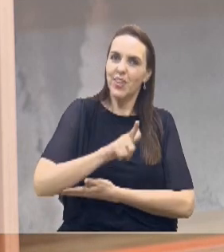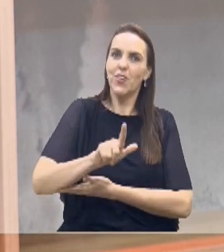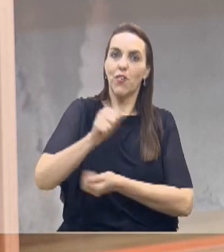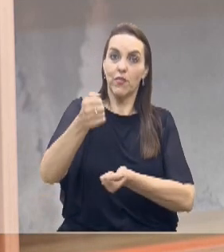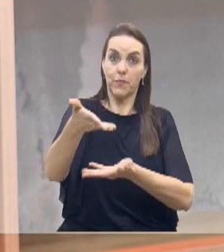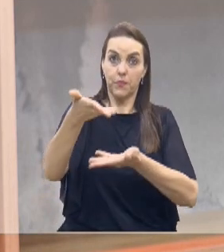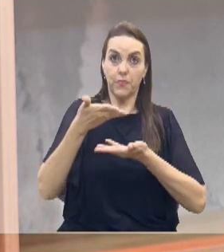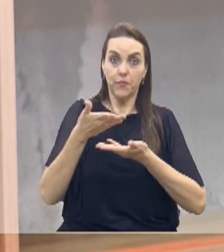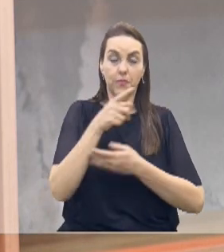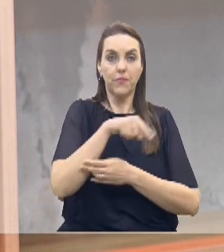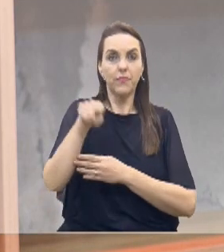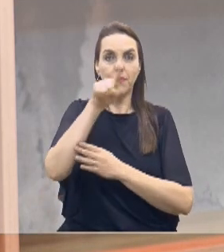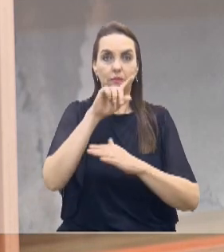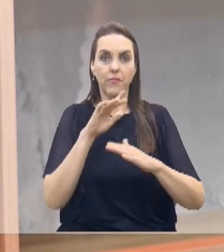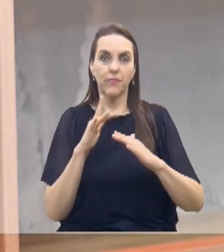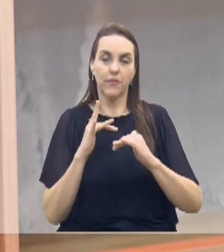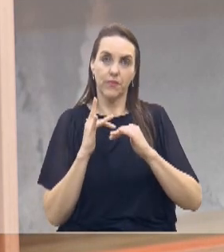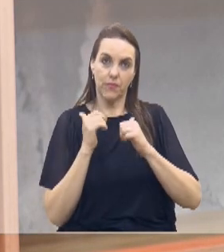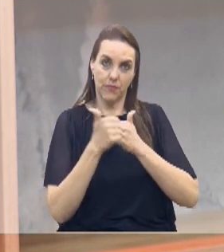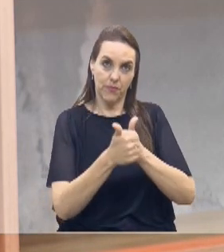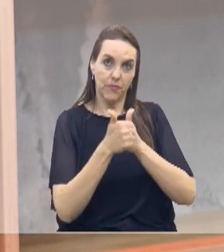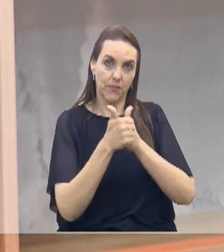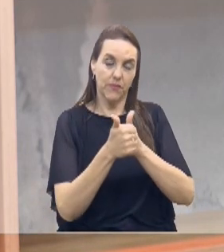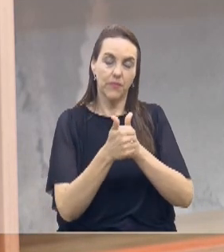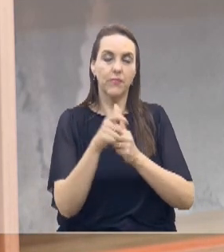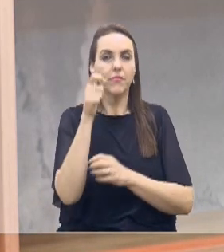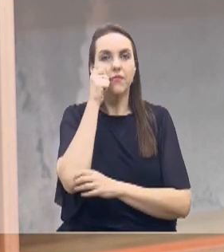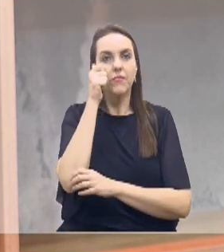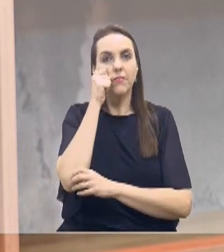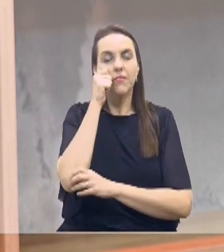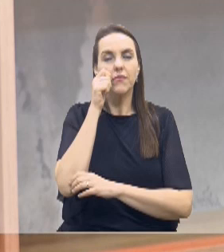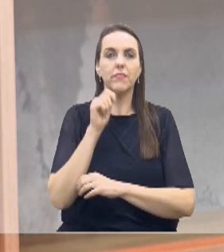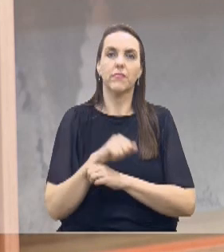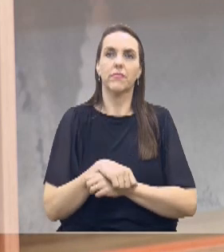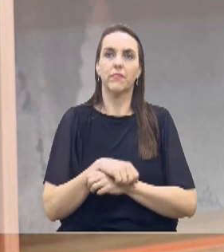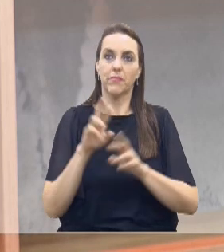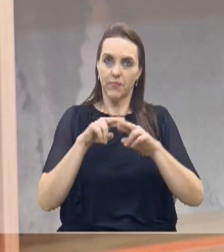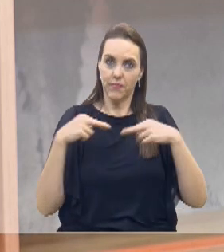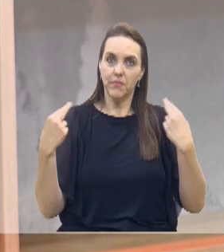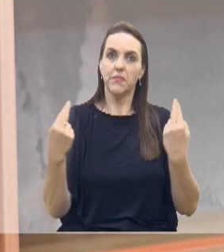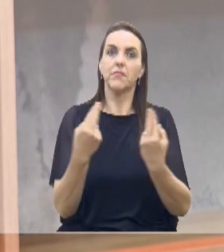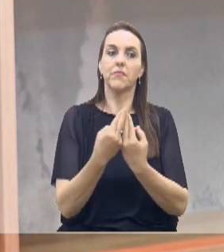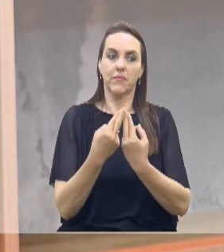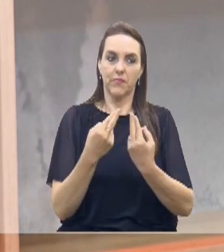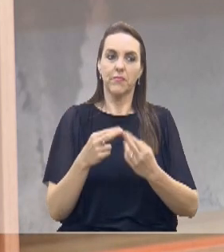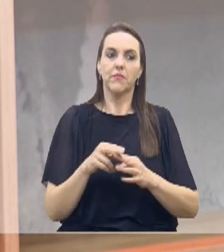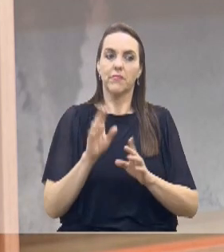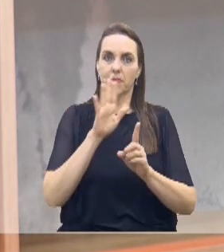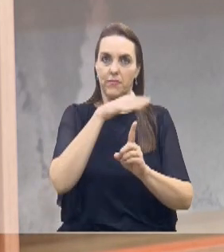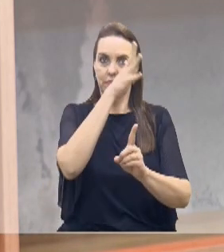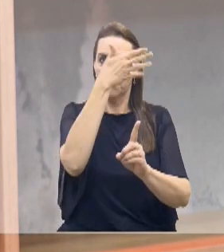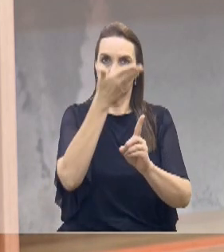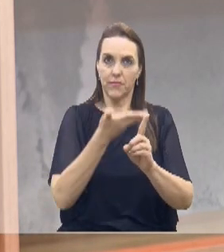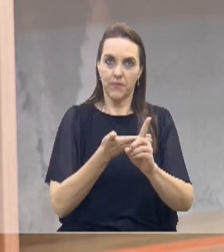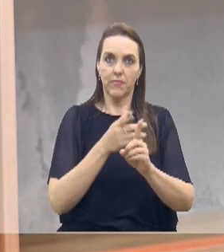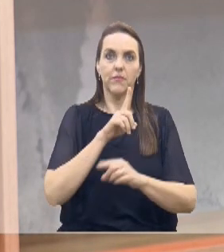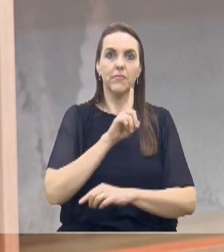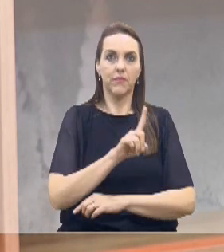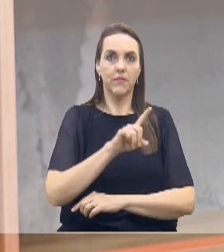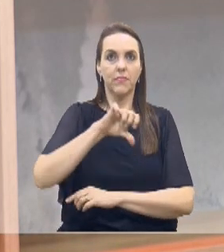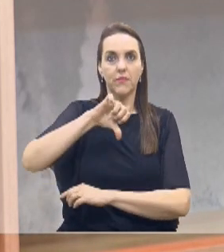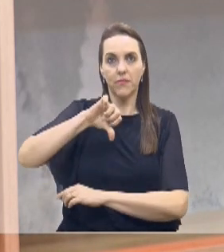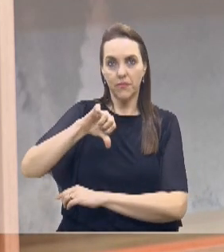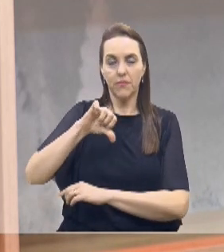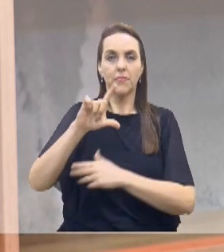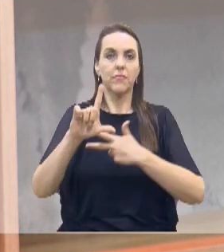que você nos acompanhe, quem está nos assistindo, a sessão solene de instalação e posse da 19ª